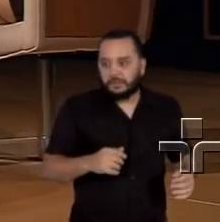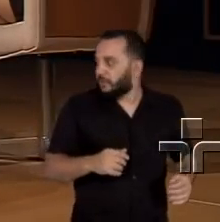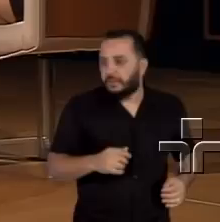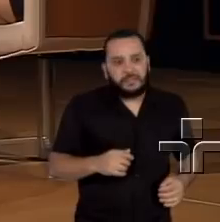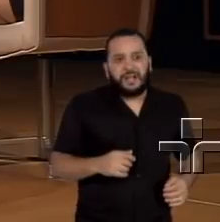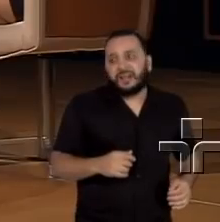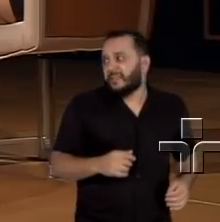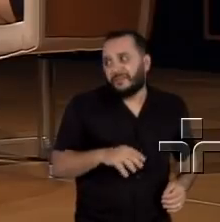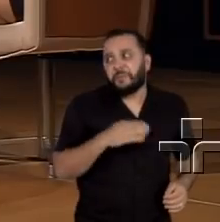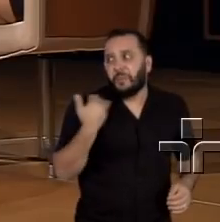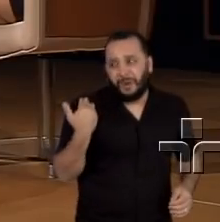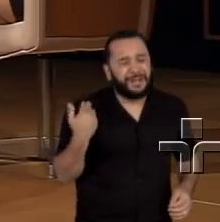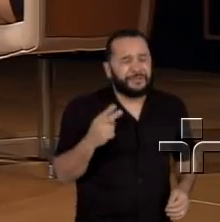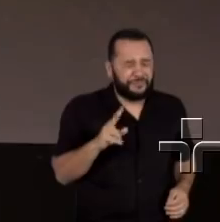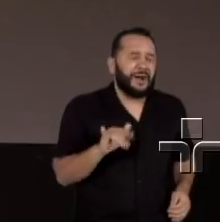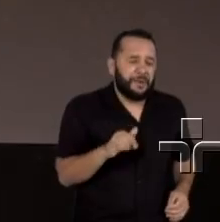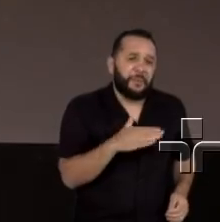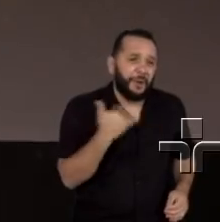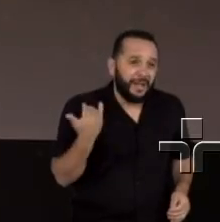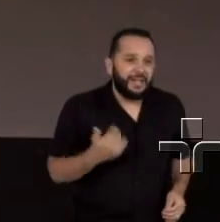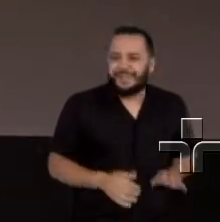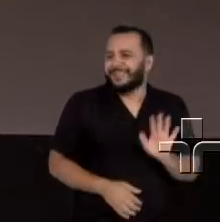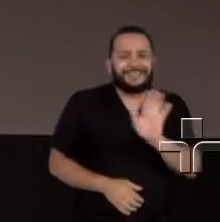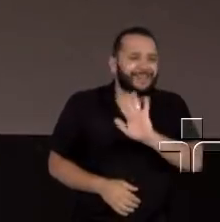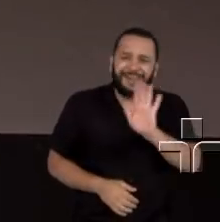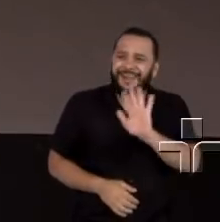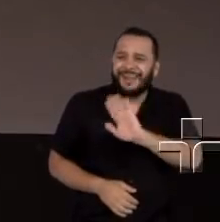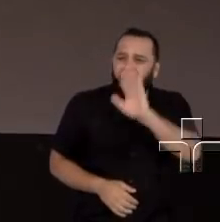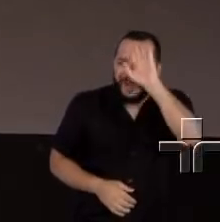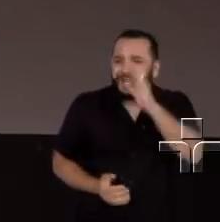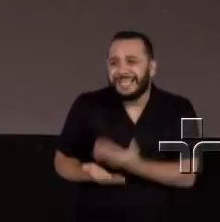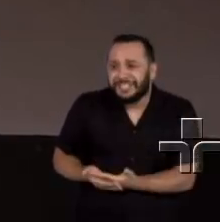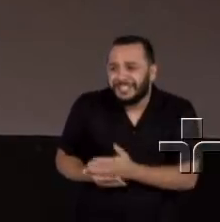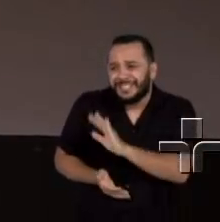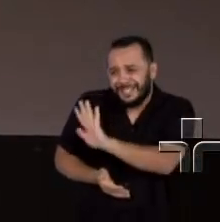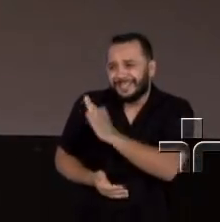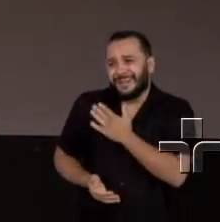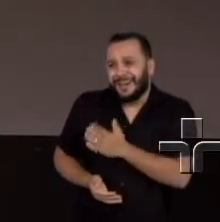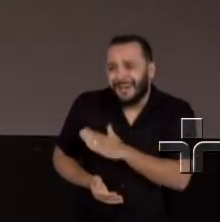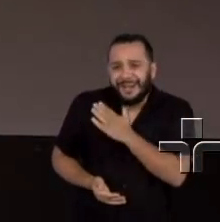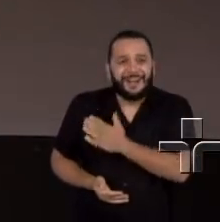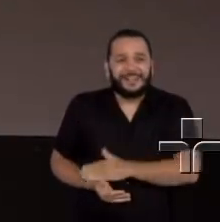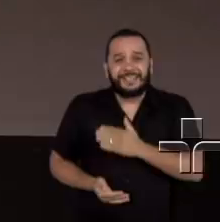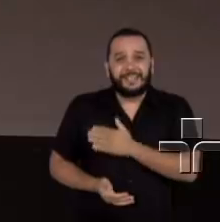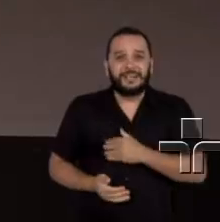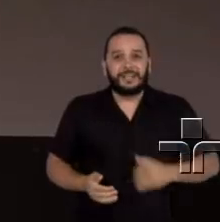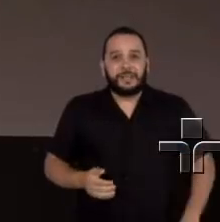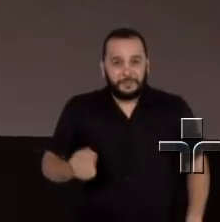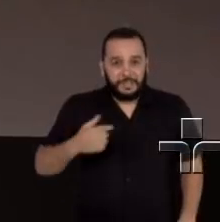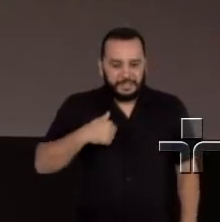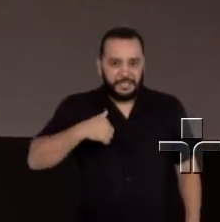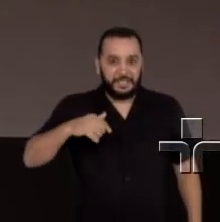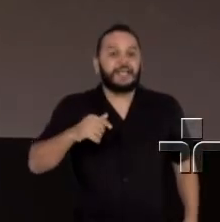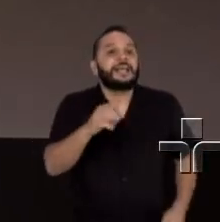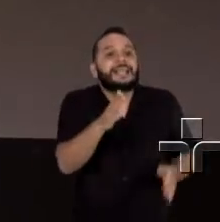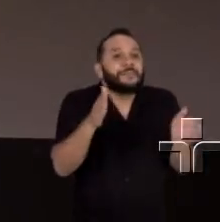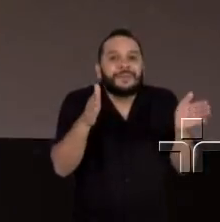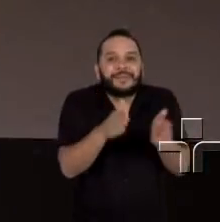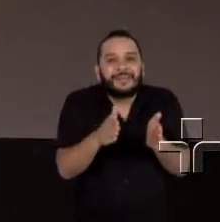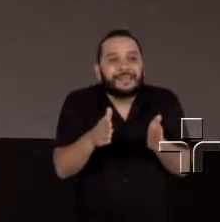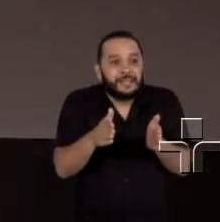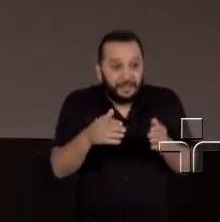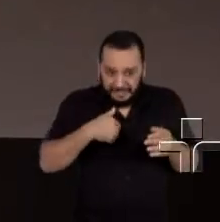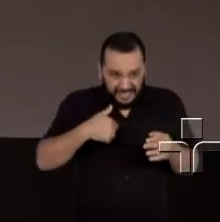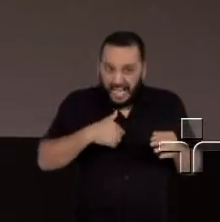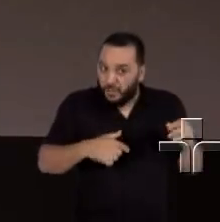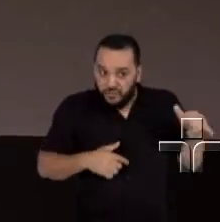morrer. Eu falei, não, Cristiane, vai... Bom, e ainda o avião não conseguia ir direto, porque ele era tão pequenininho que teve